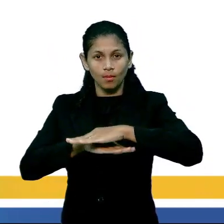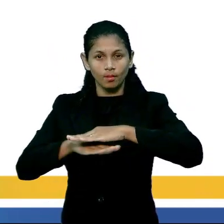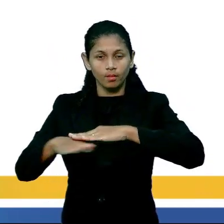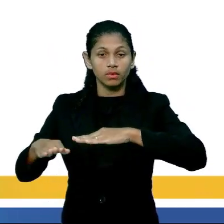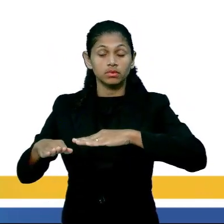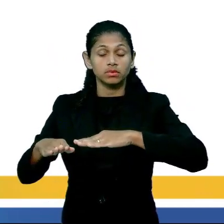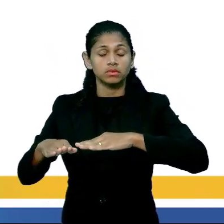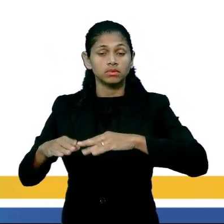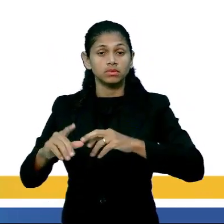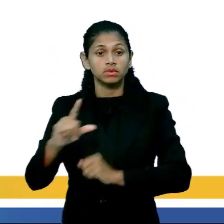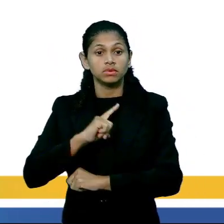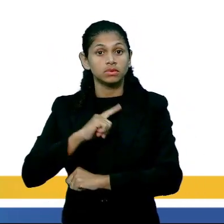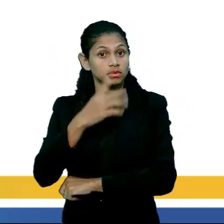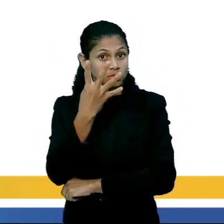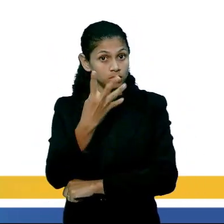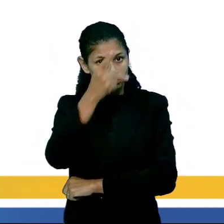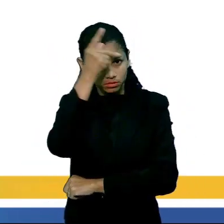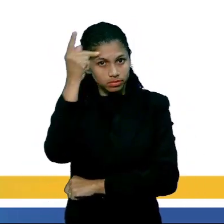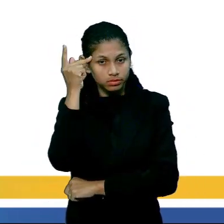quantas pessoas quatro